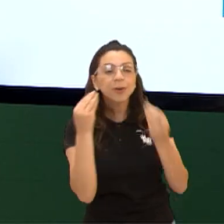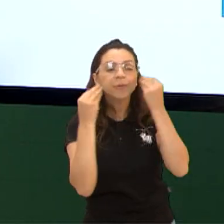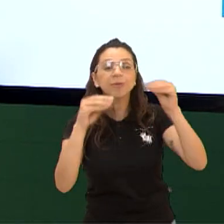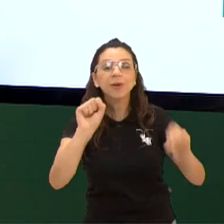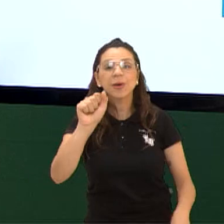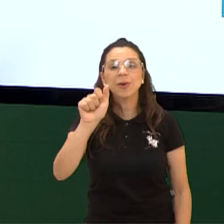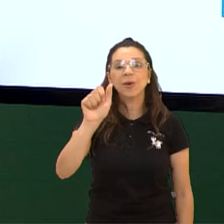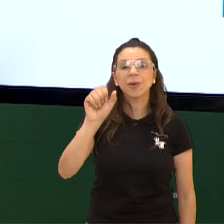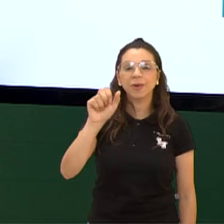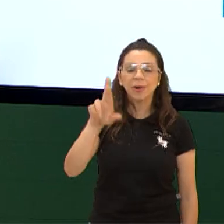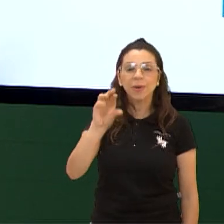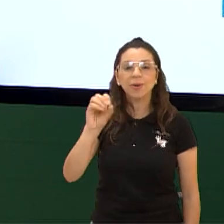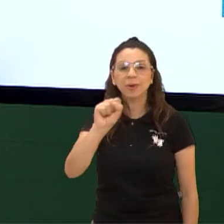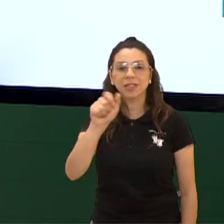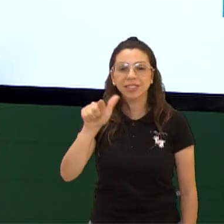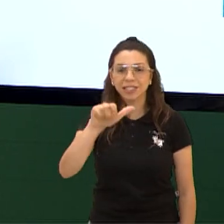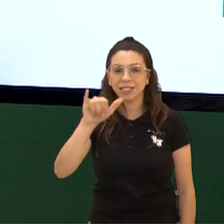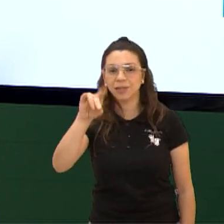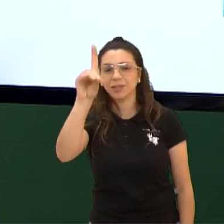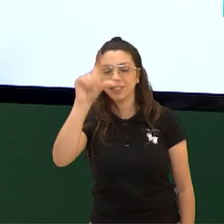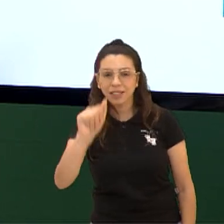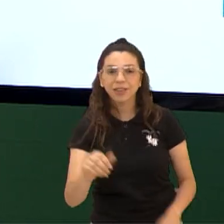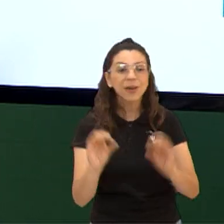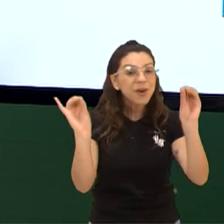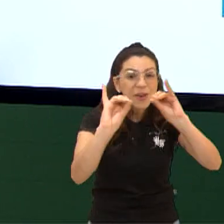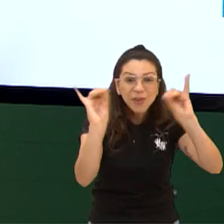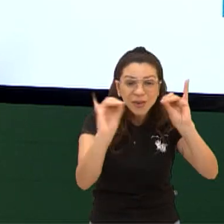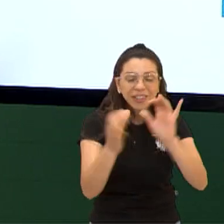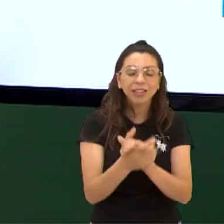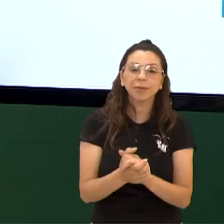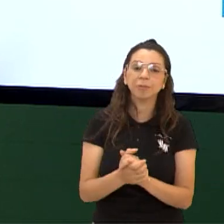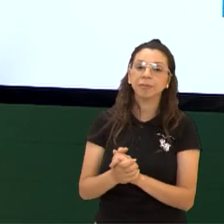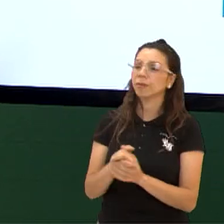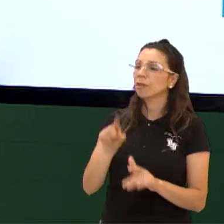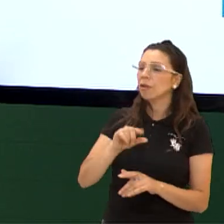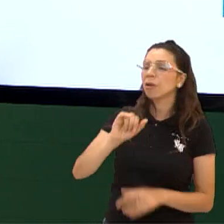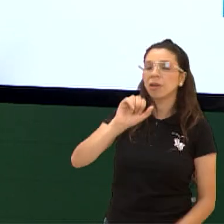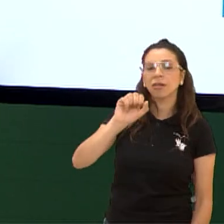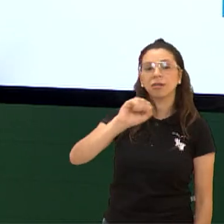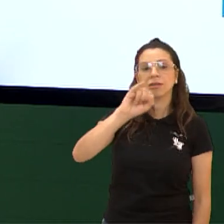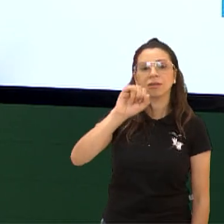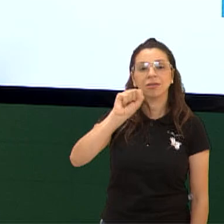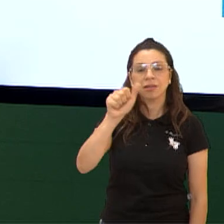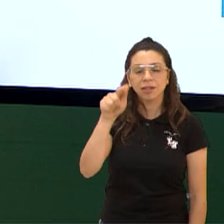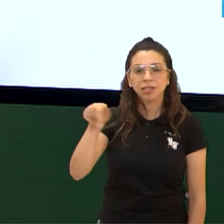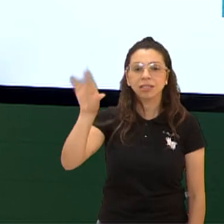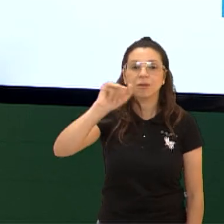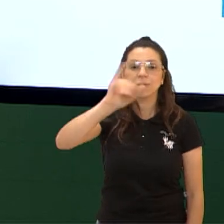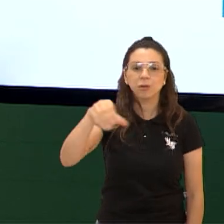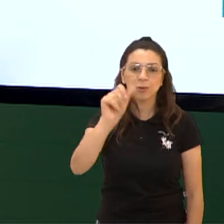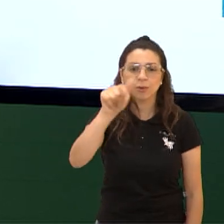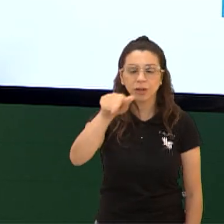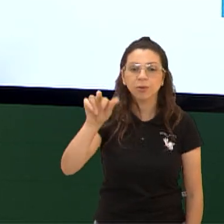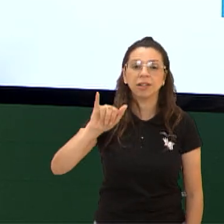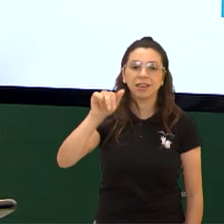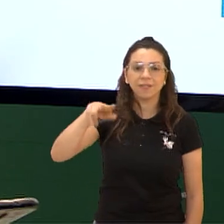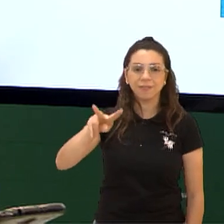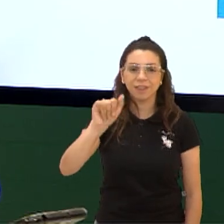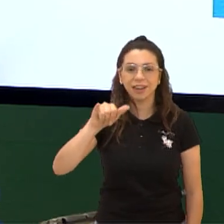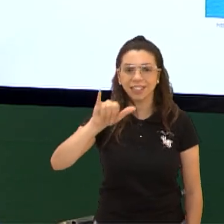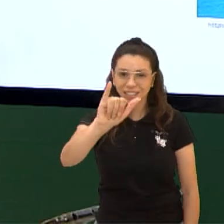professora, que bom que você está aqui com a gente. Oi para São João do Ivaí. Gosto muito de suas aulas, que